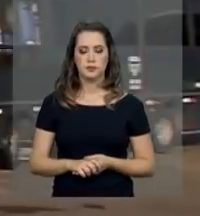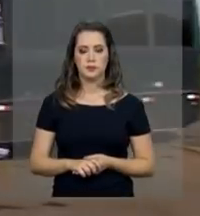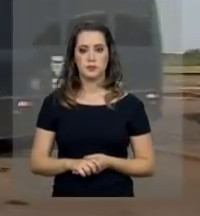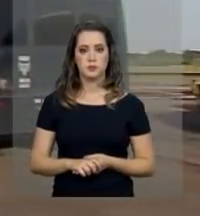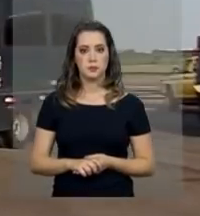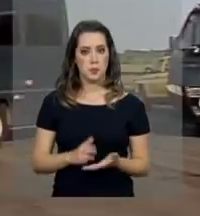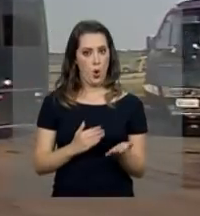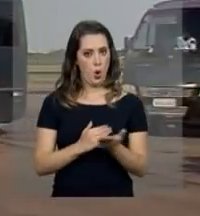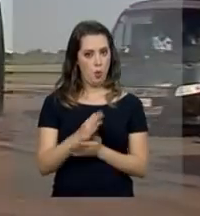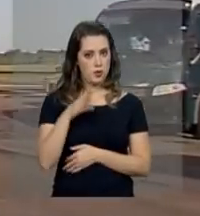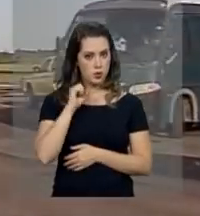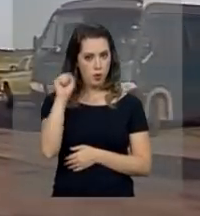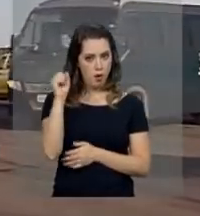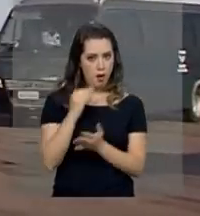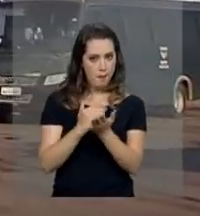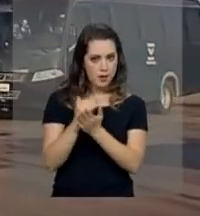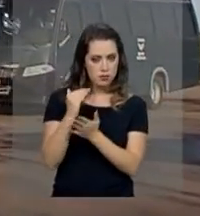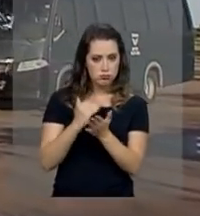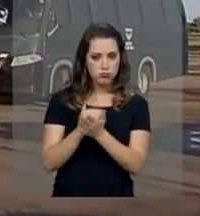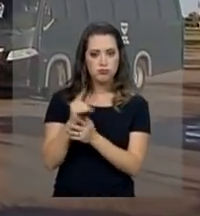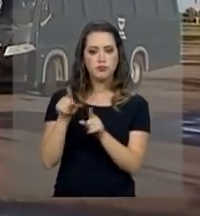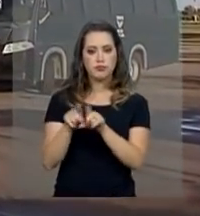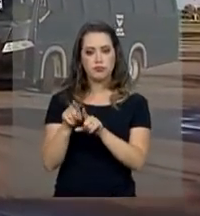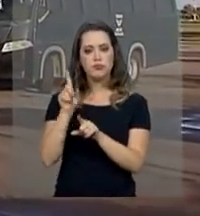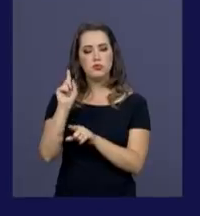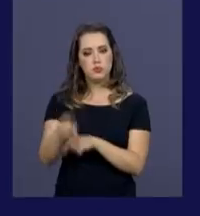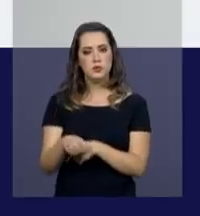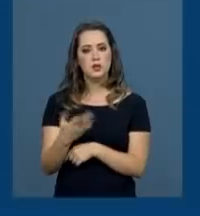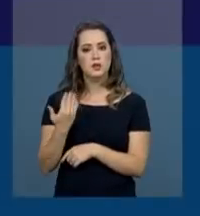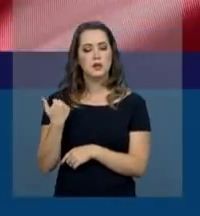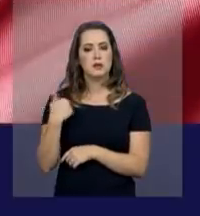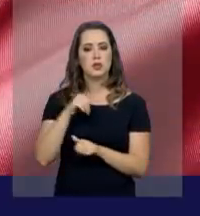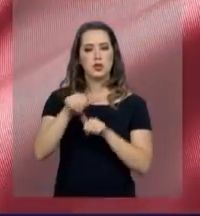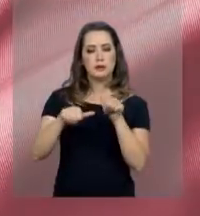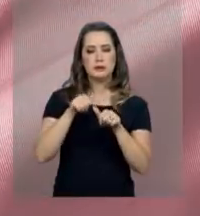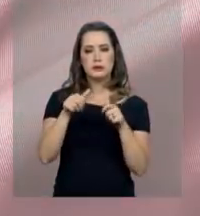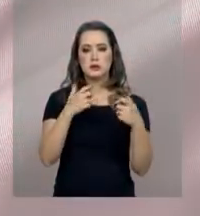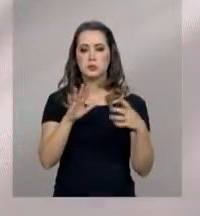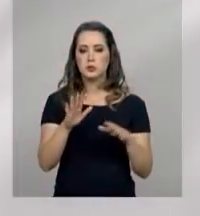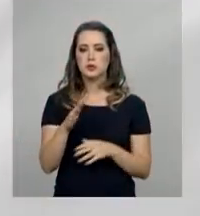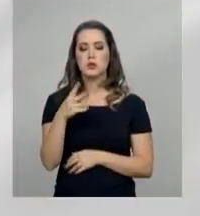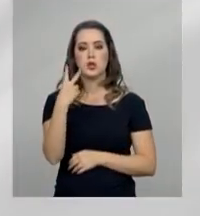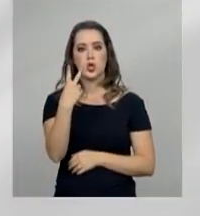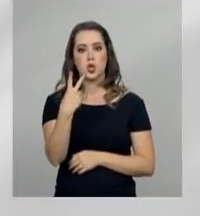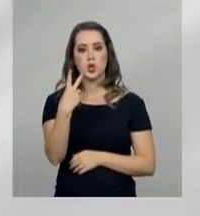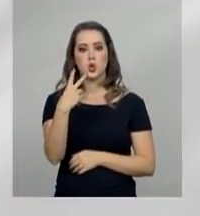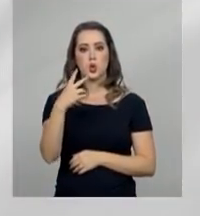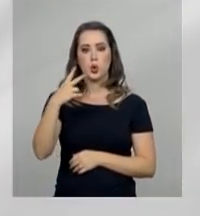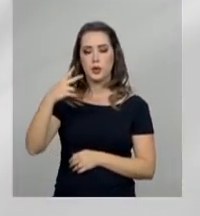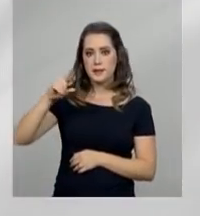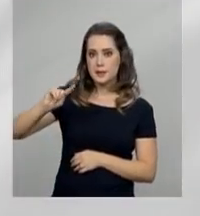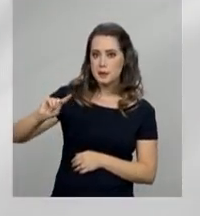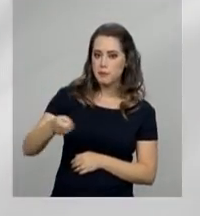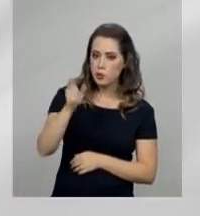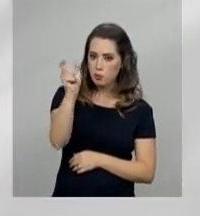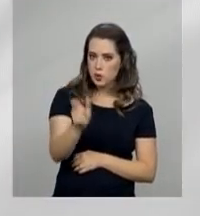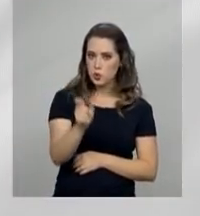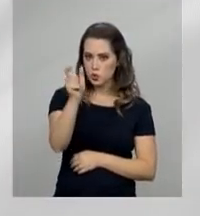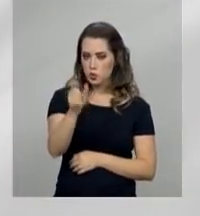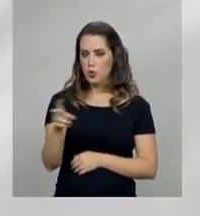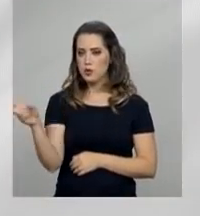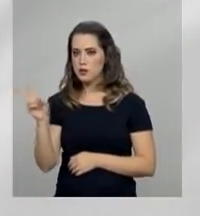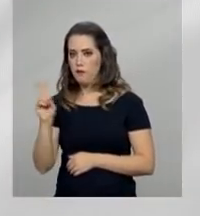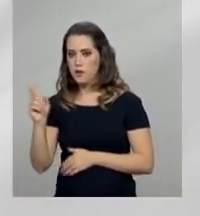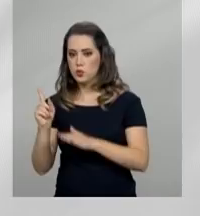Desde abril, quando o processo de interiorização começou, foram transferidos cerca de 2 mil imigrantes venezuelanos para